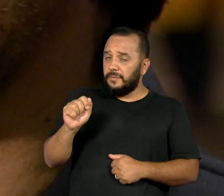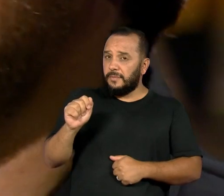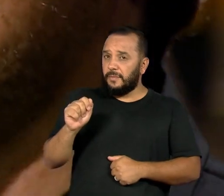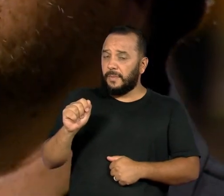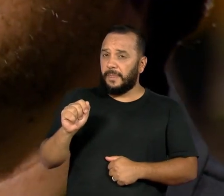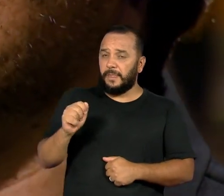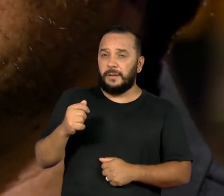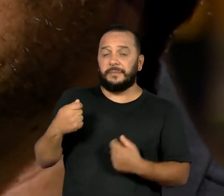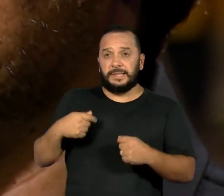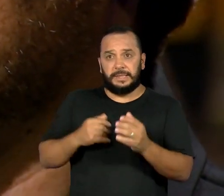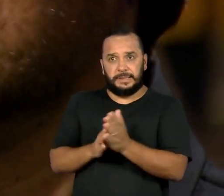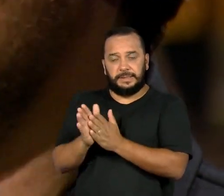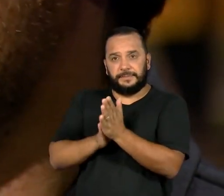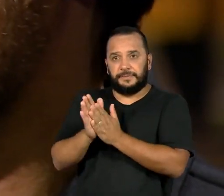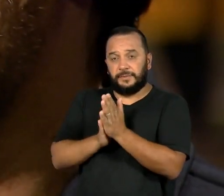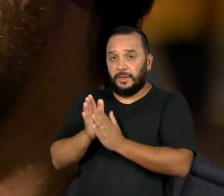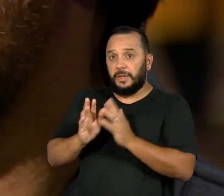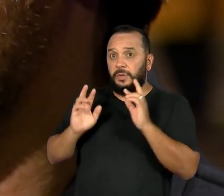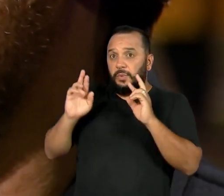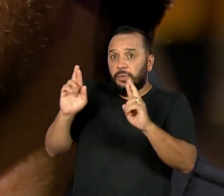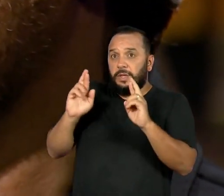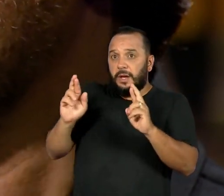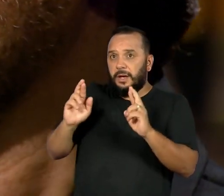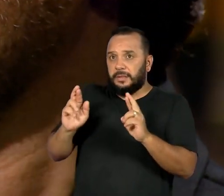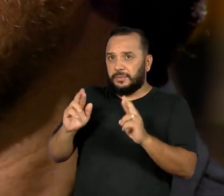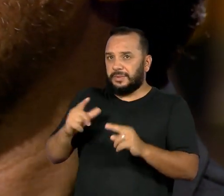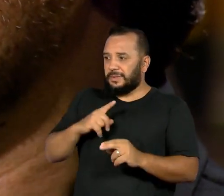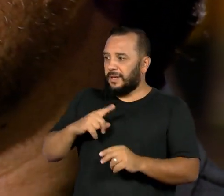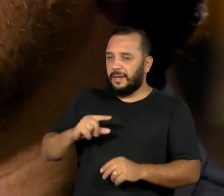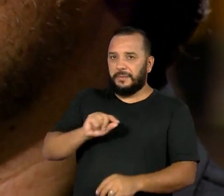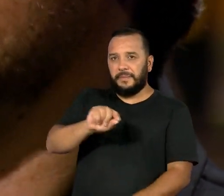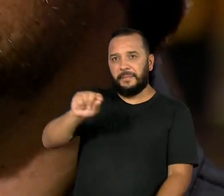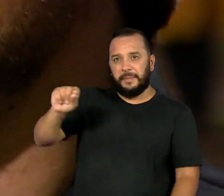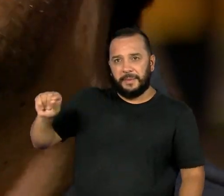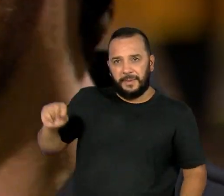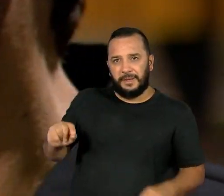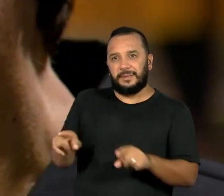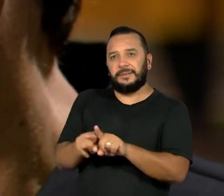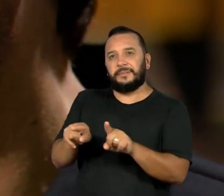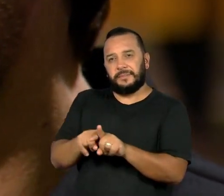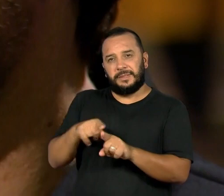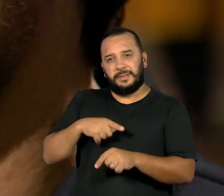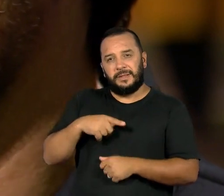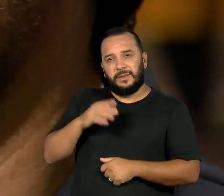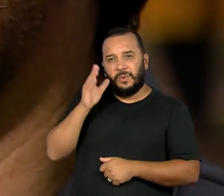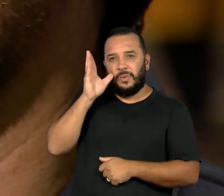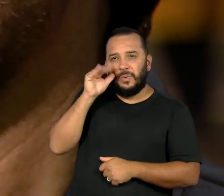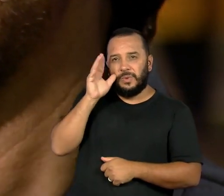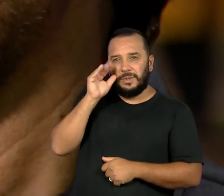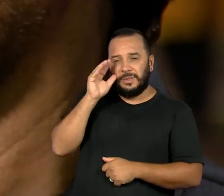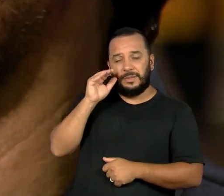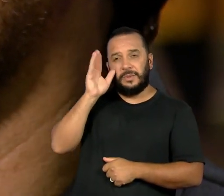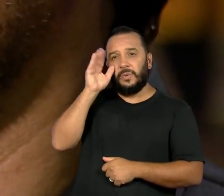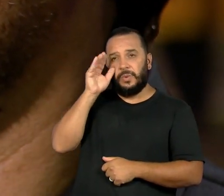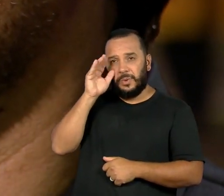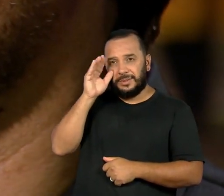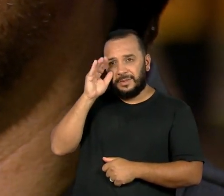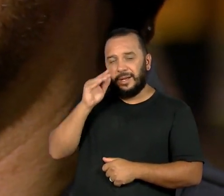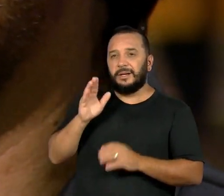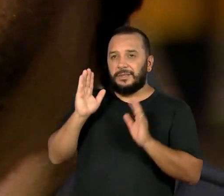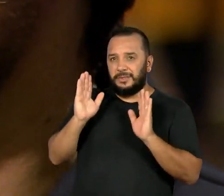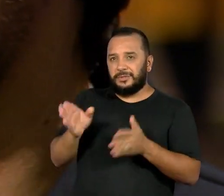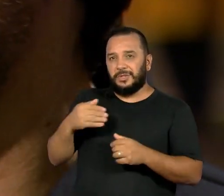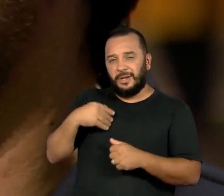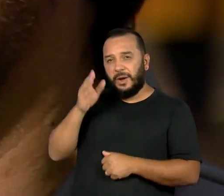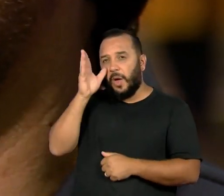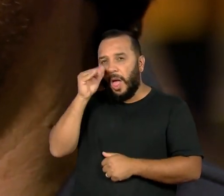um entusiasmo pelo que está ao nosso redor. Tá. Tem a ver com a curiosidade, né? E no